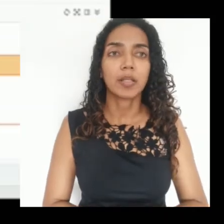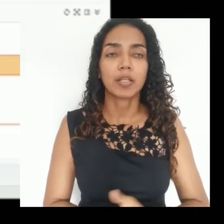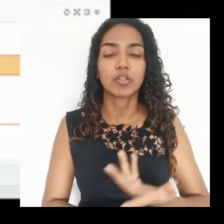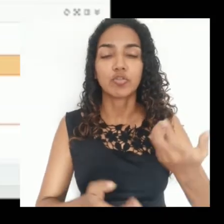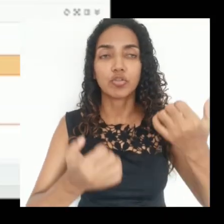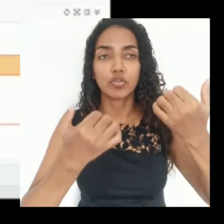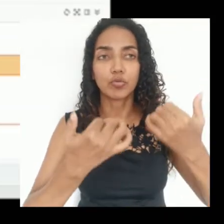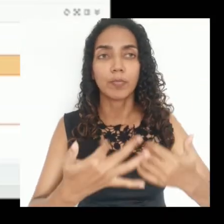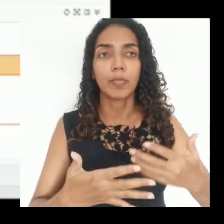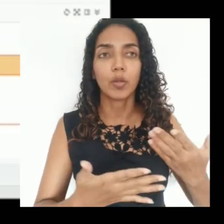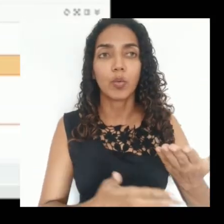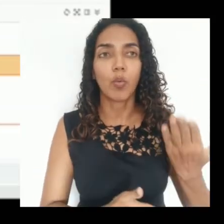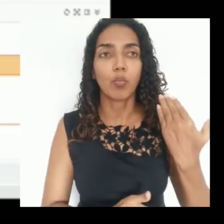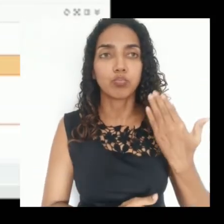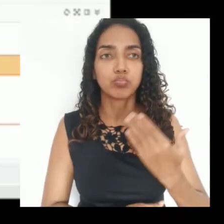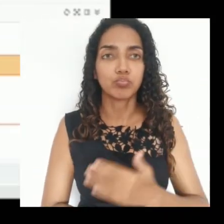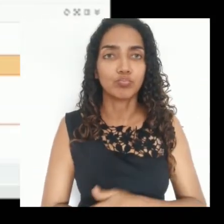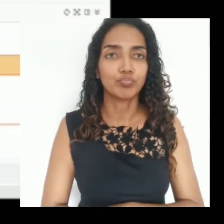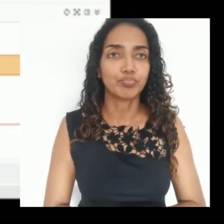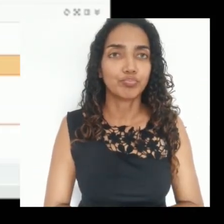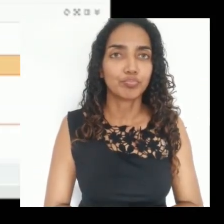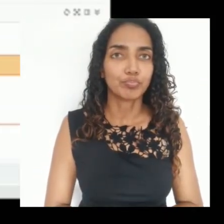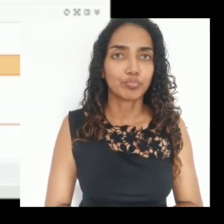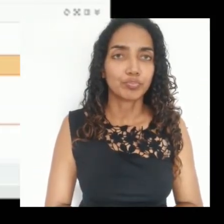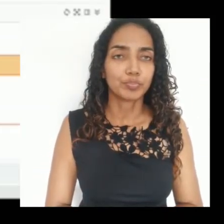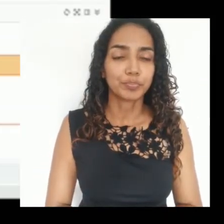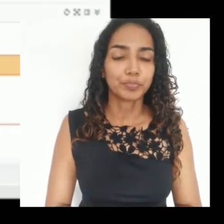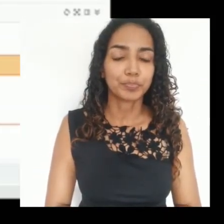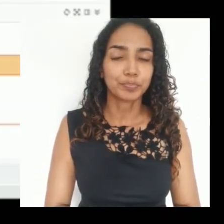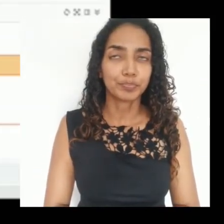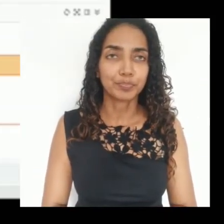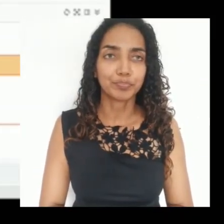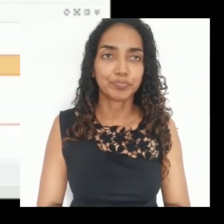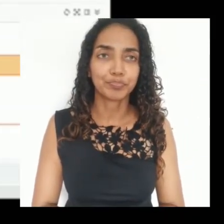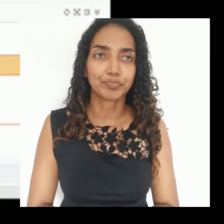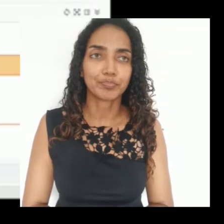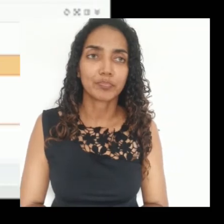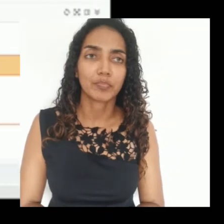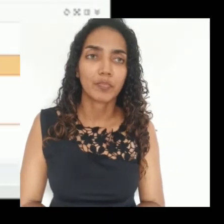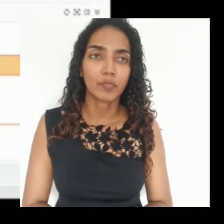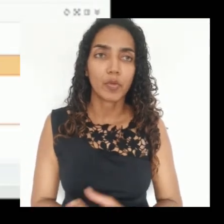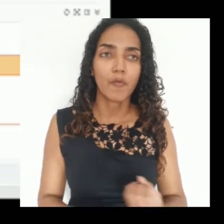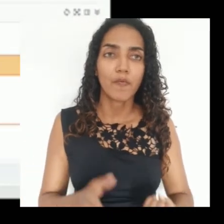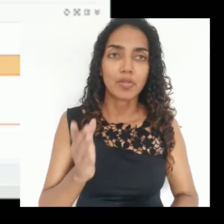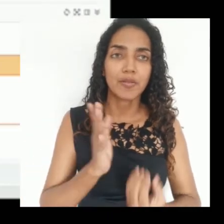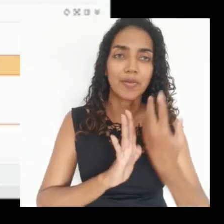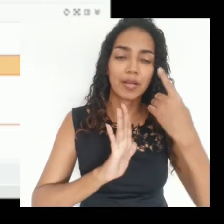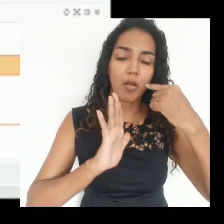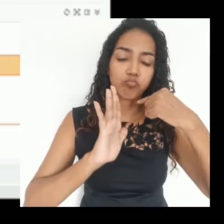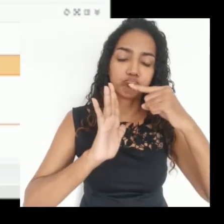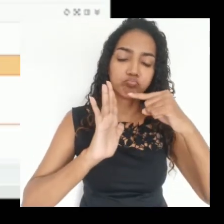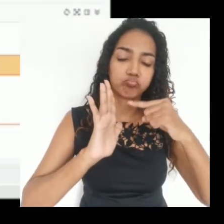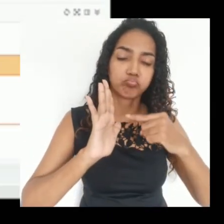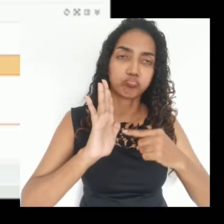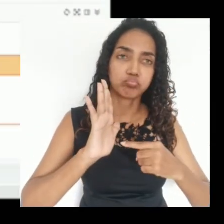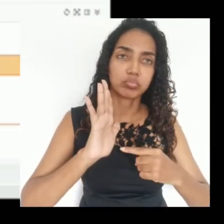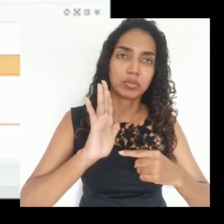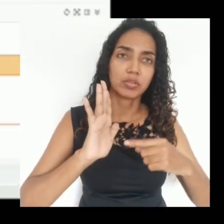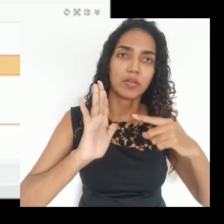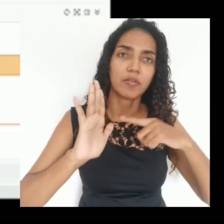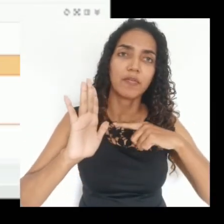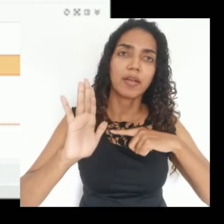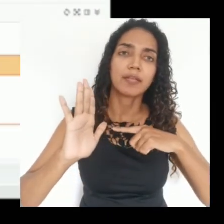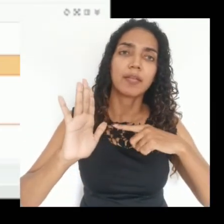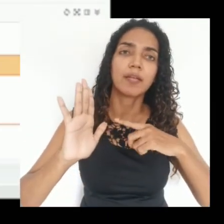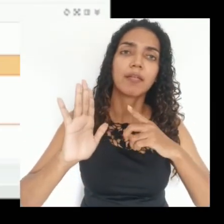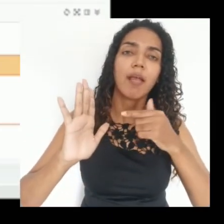por exemplo, entre turma e aluno. Você vai criar uma lista, onde você vai ter aqui a lista da empresa com os departamentos. Eu